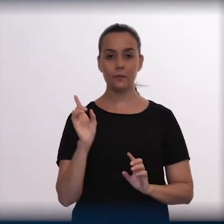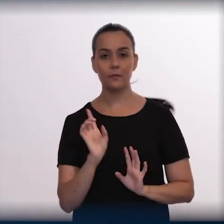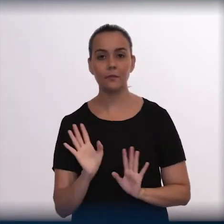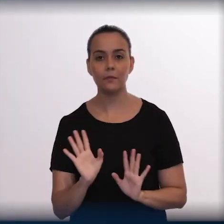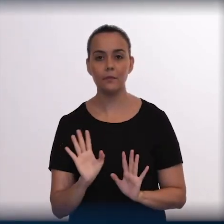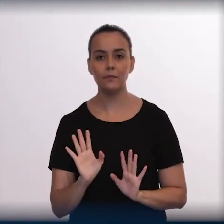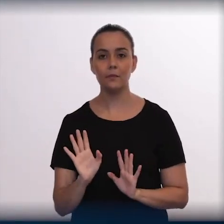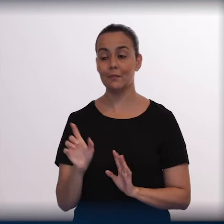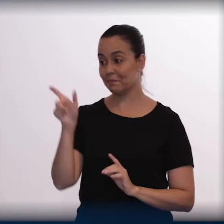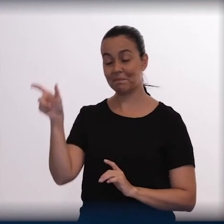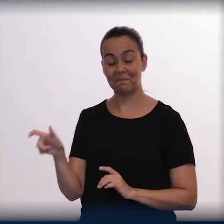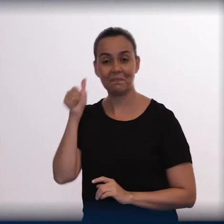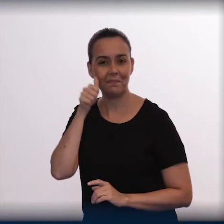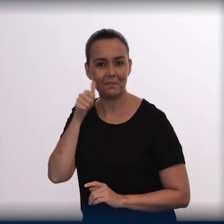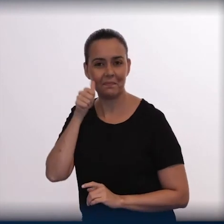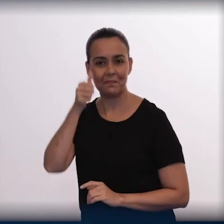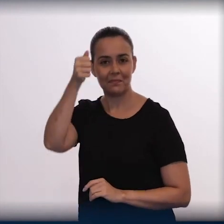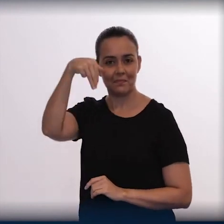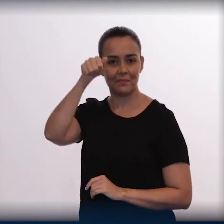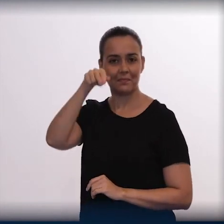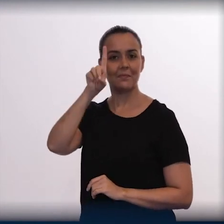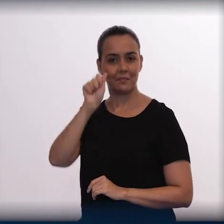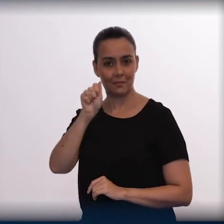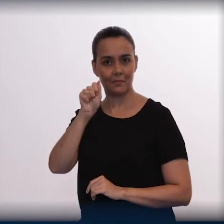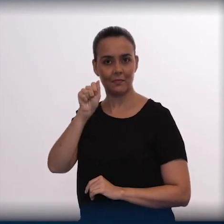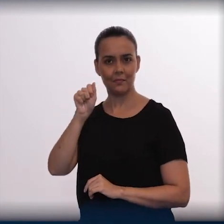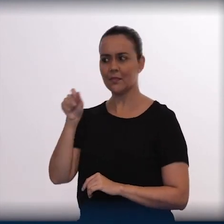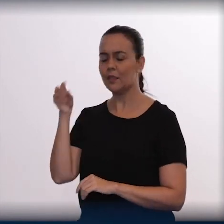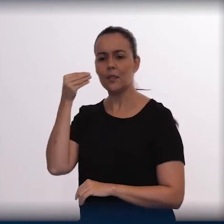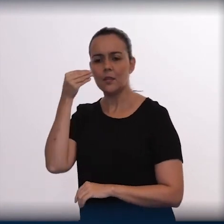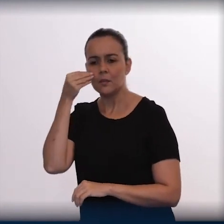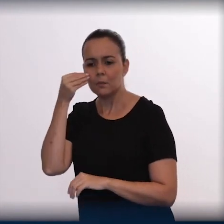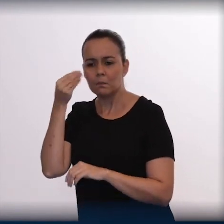melhor tratamento possível para o que ela viveu, que é poder falar